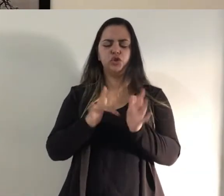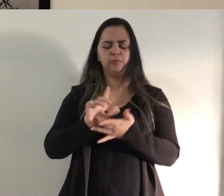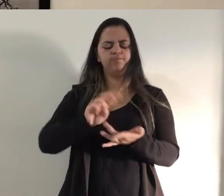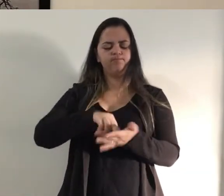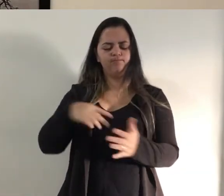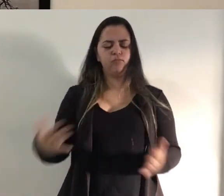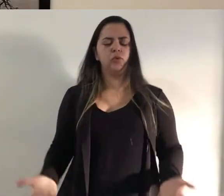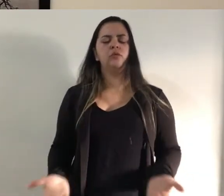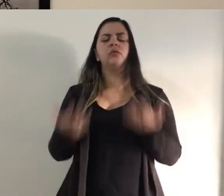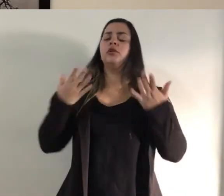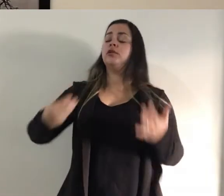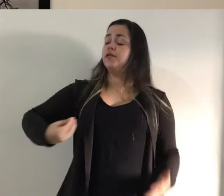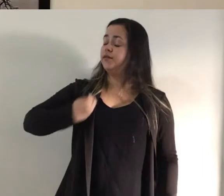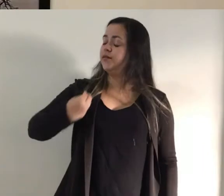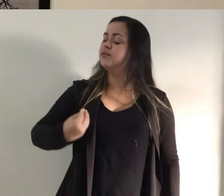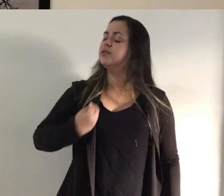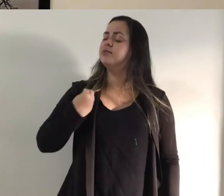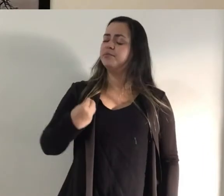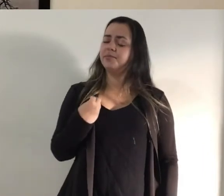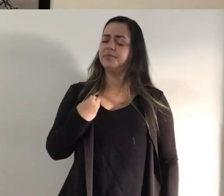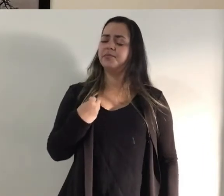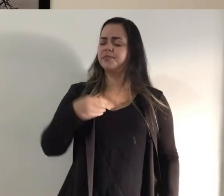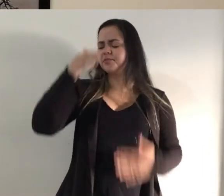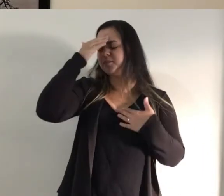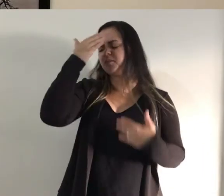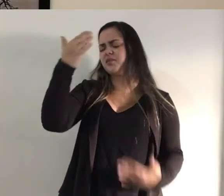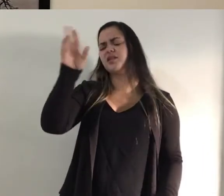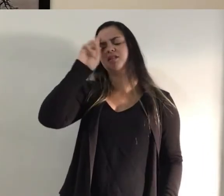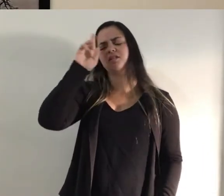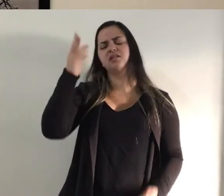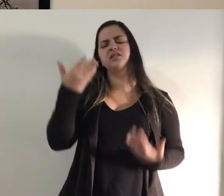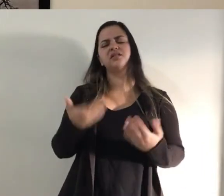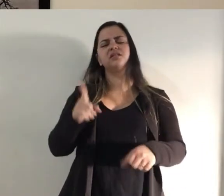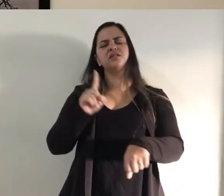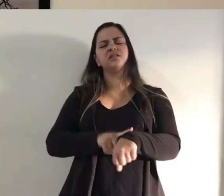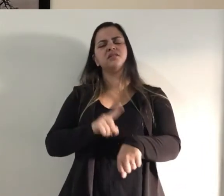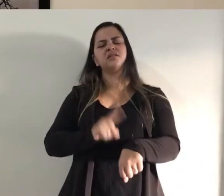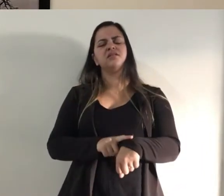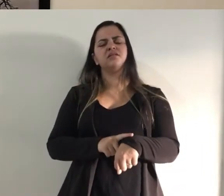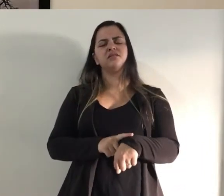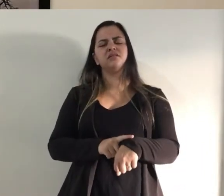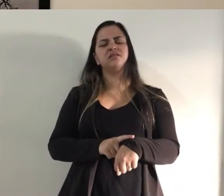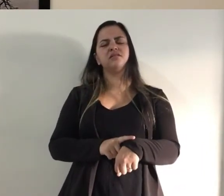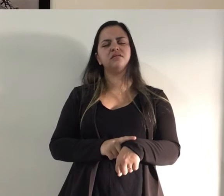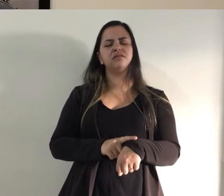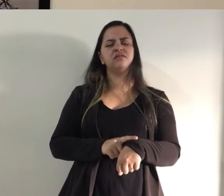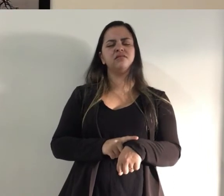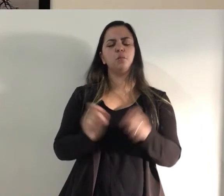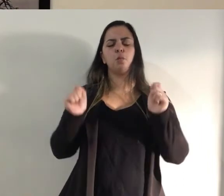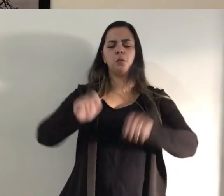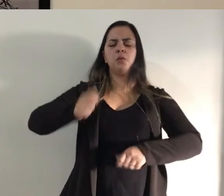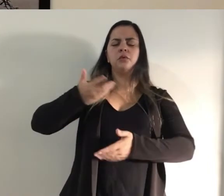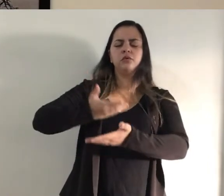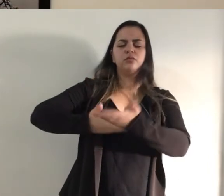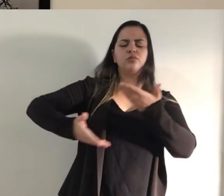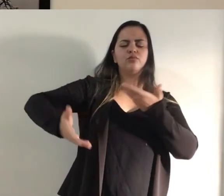Ele está vivo. Muito obrigado, Senhor, por esse momento em que tivemos aqui compartilhando. Que esta